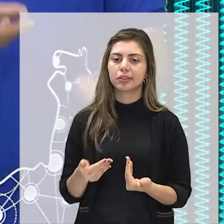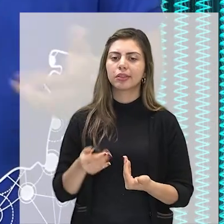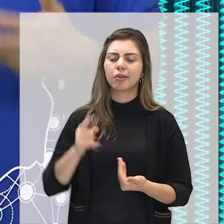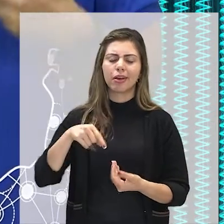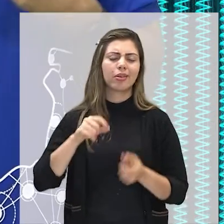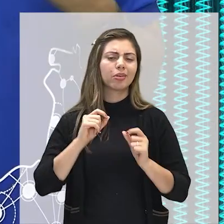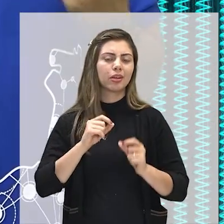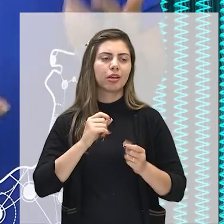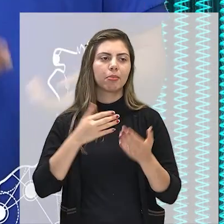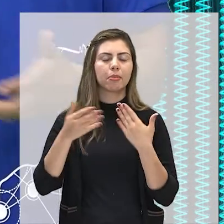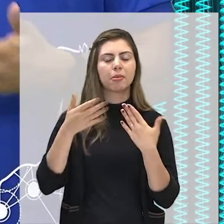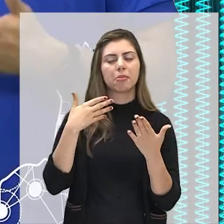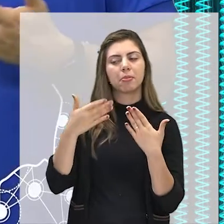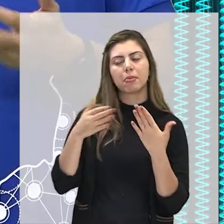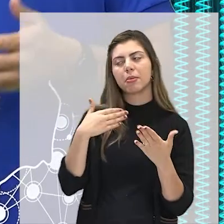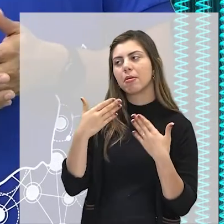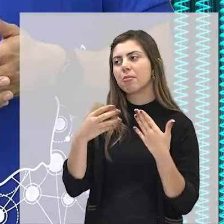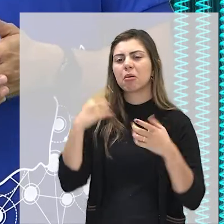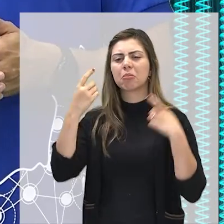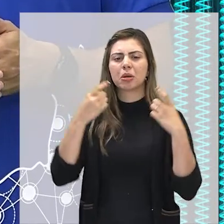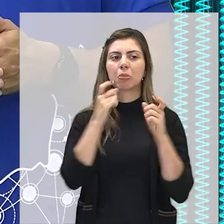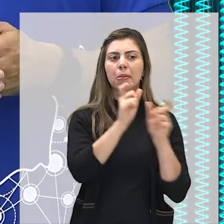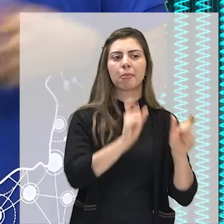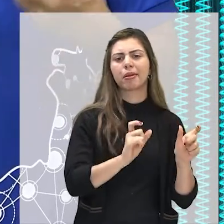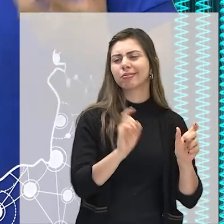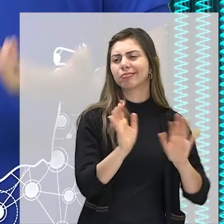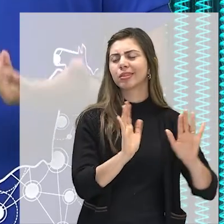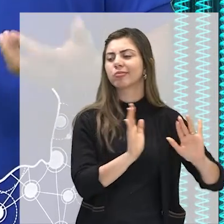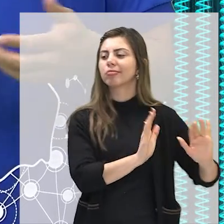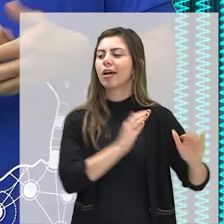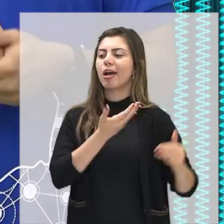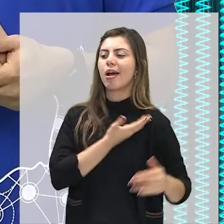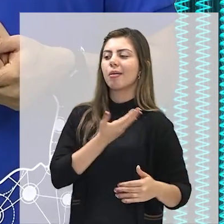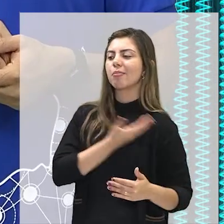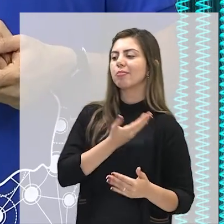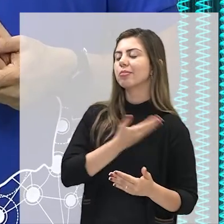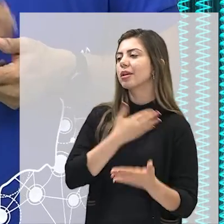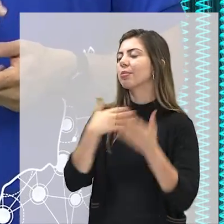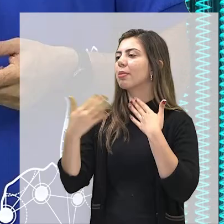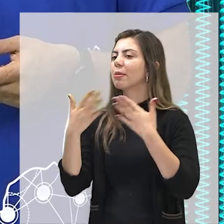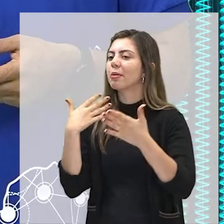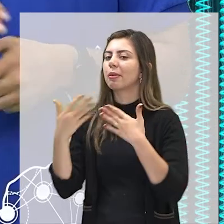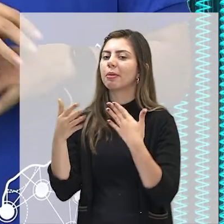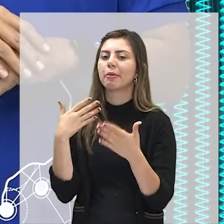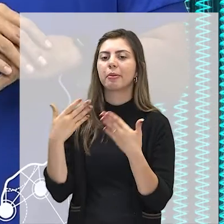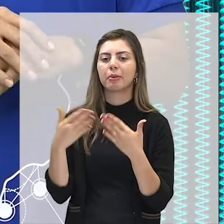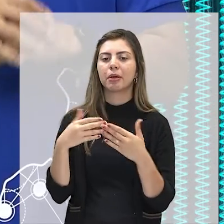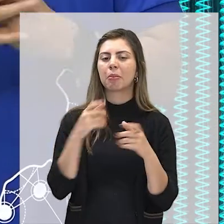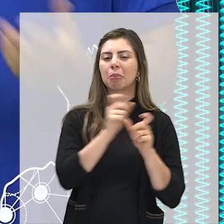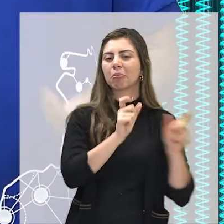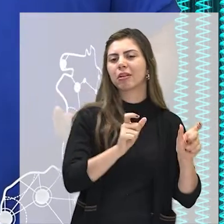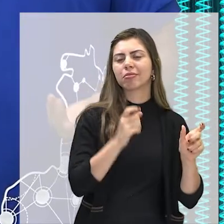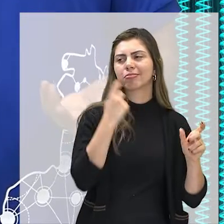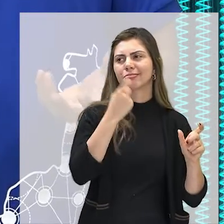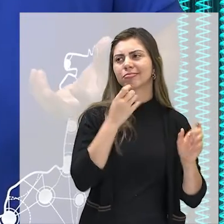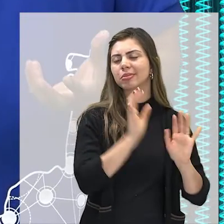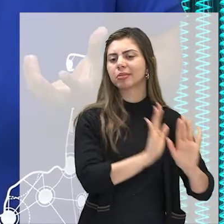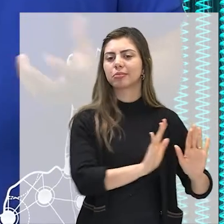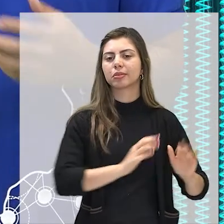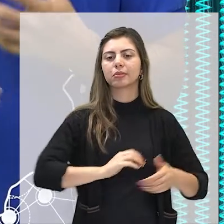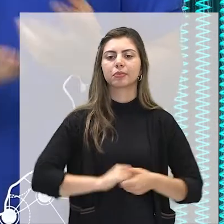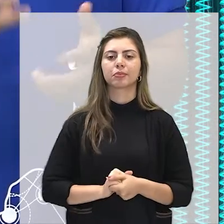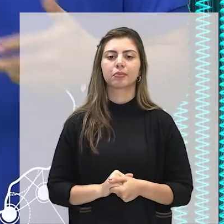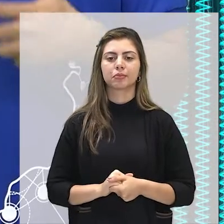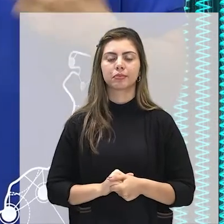conversa cotidiana, despreocupada com colegas, tá? Geralmente, nessas situações, nós não escolhemos muito bem o